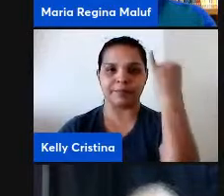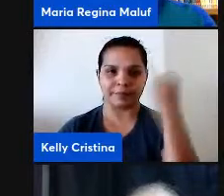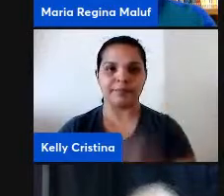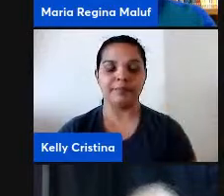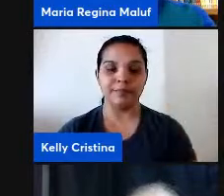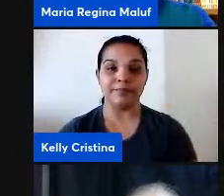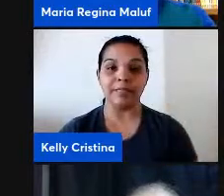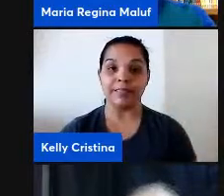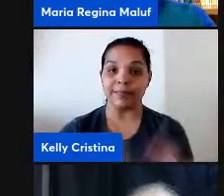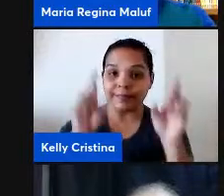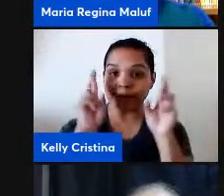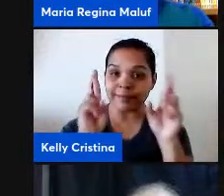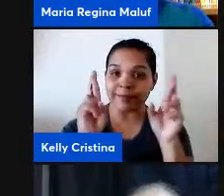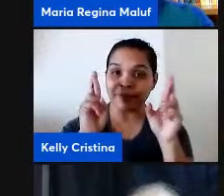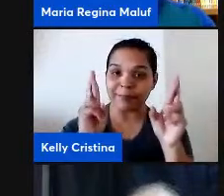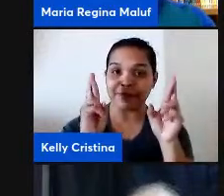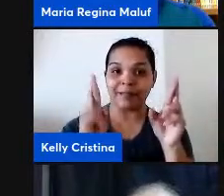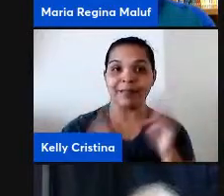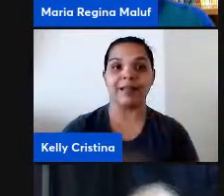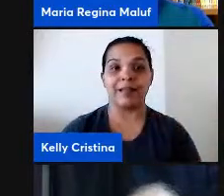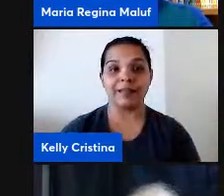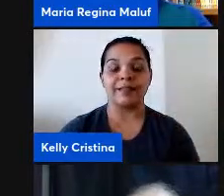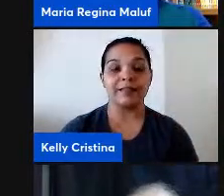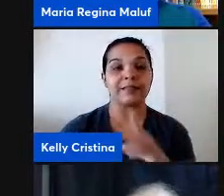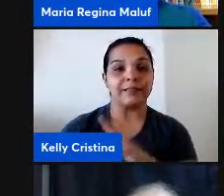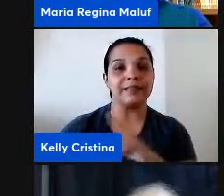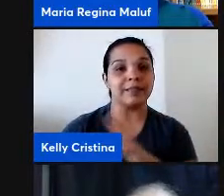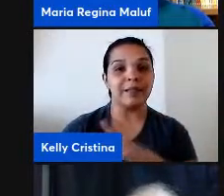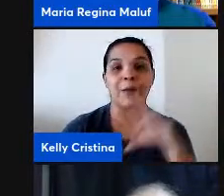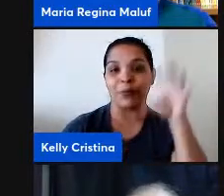tomara, muitos tenham ouvido, né?